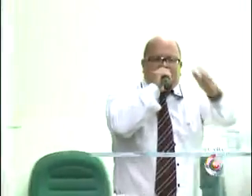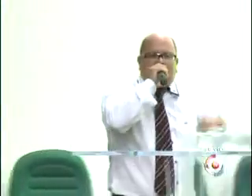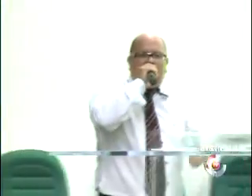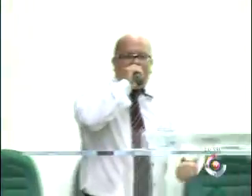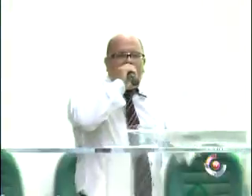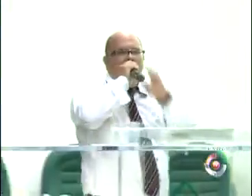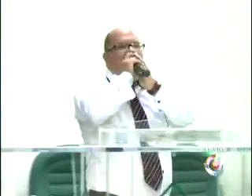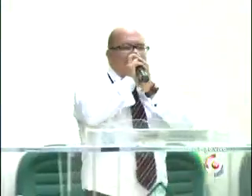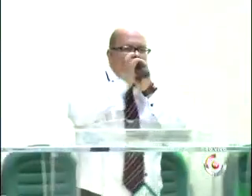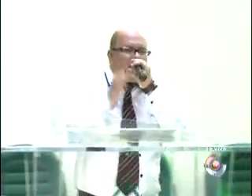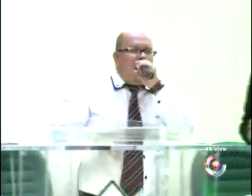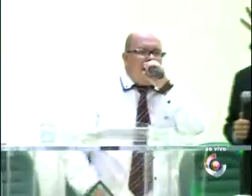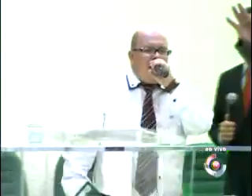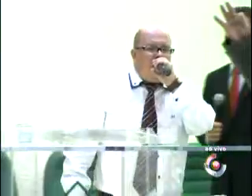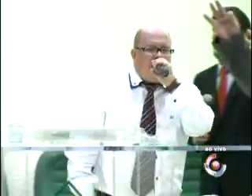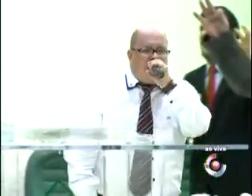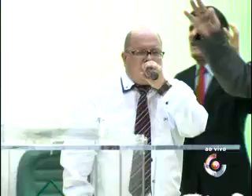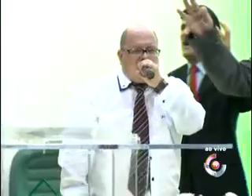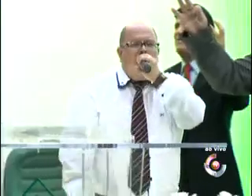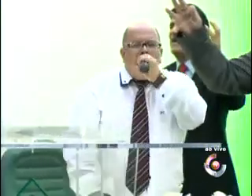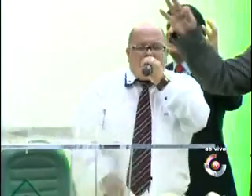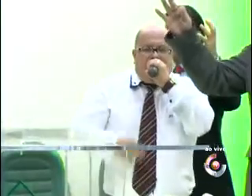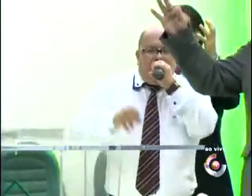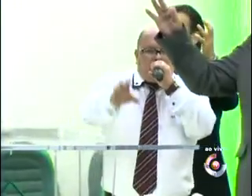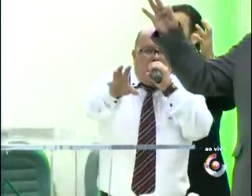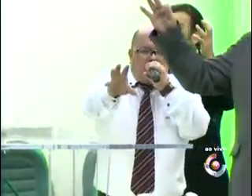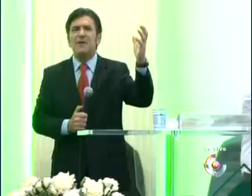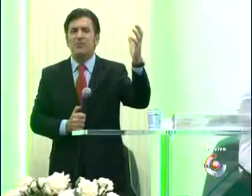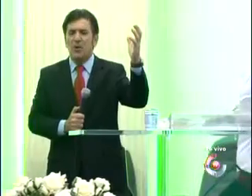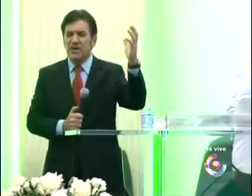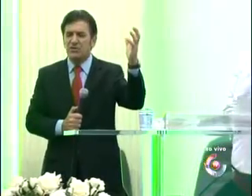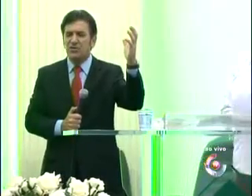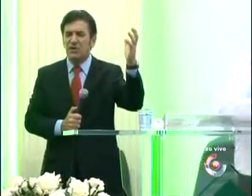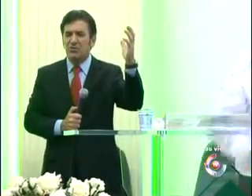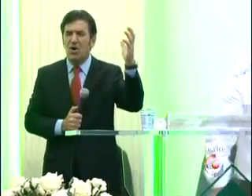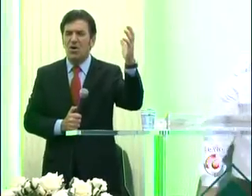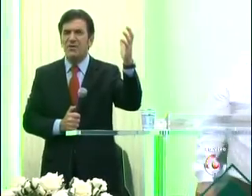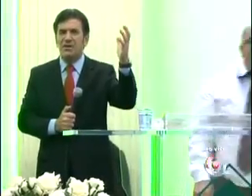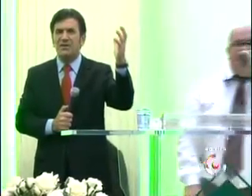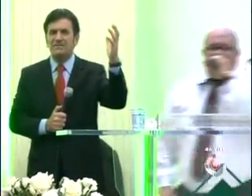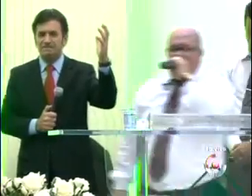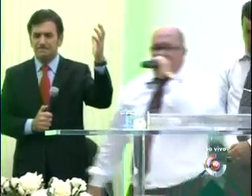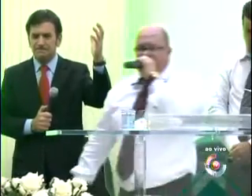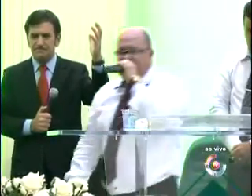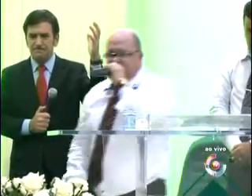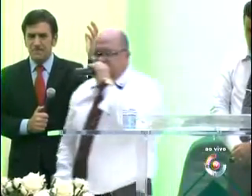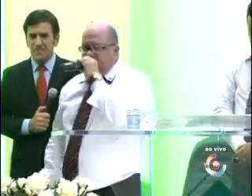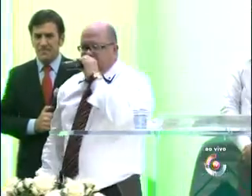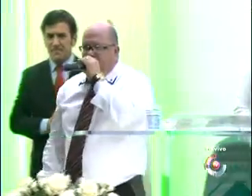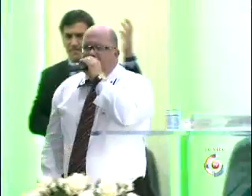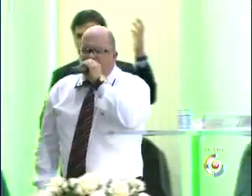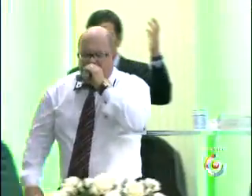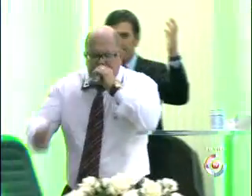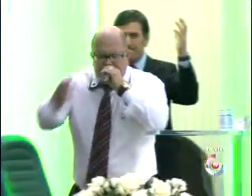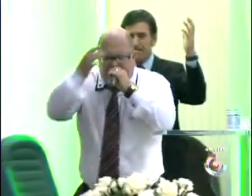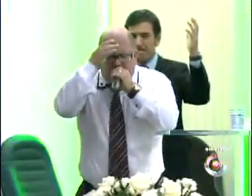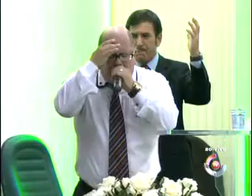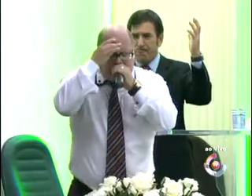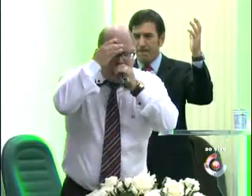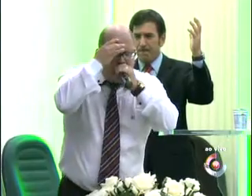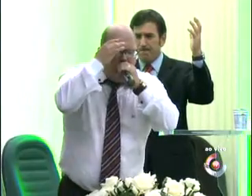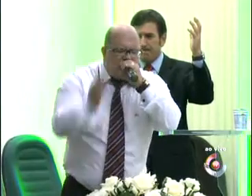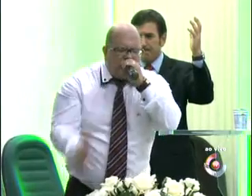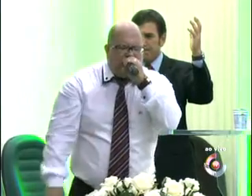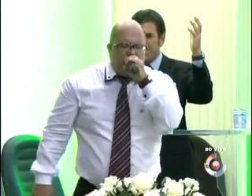agora, seja curado em nome de Jesus, receba o toque do Espírito de Deus, Pai, no nome de Jesus Cristo, na mente